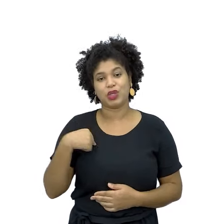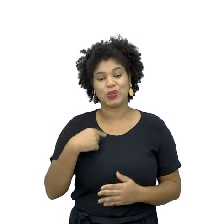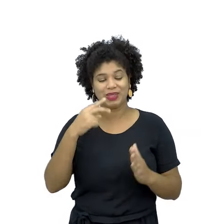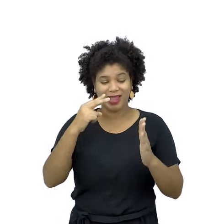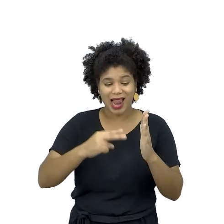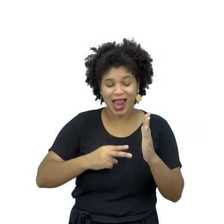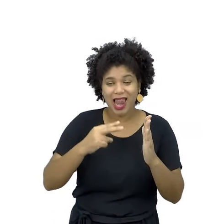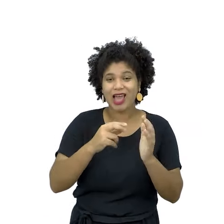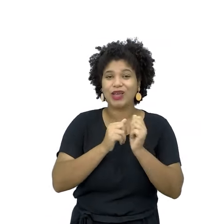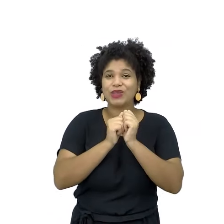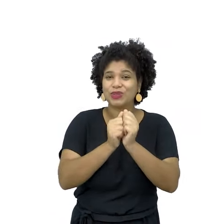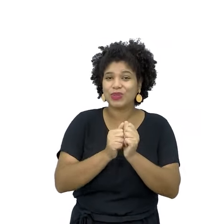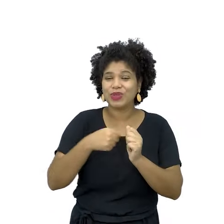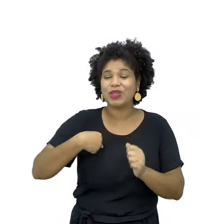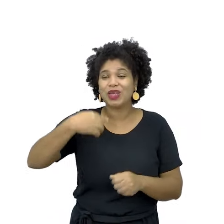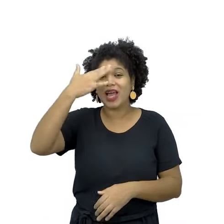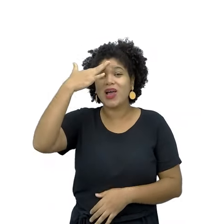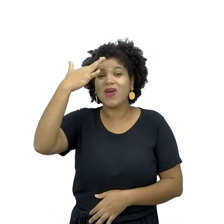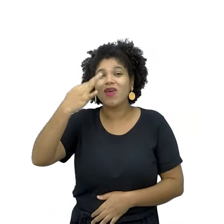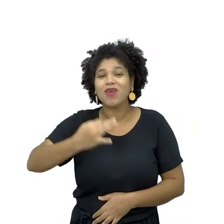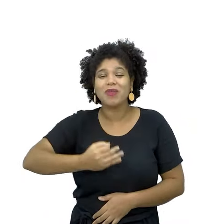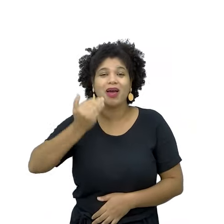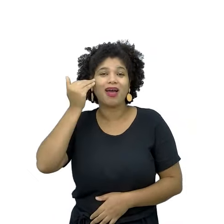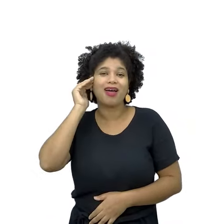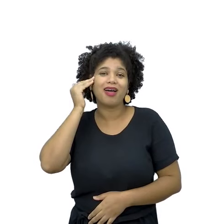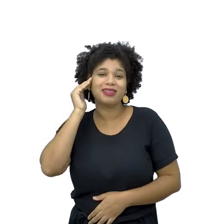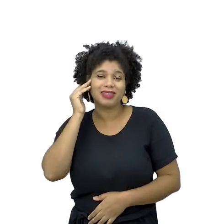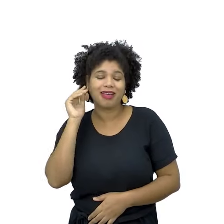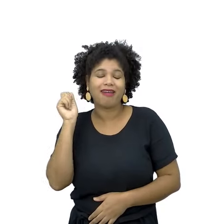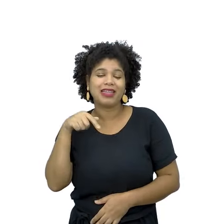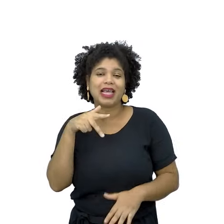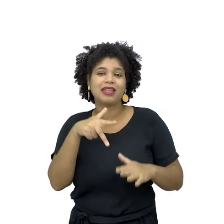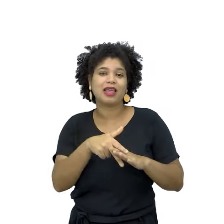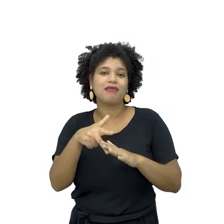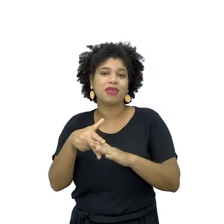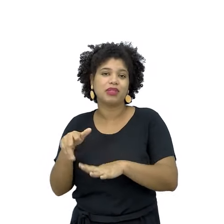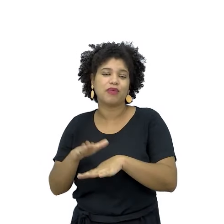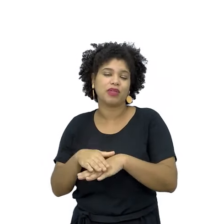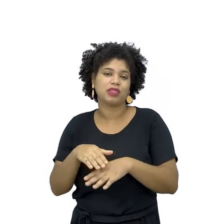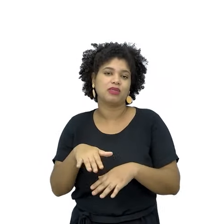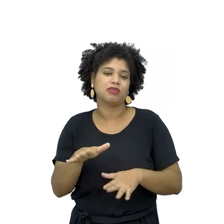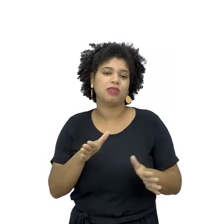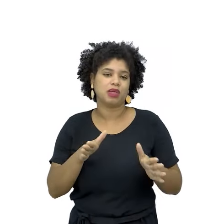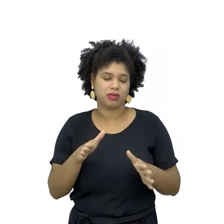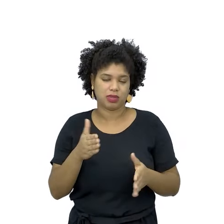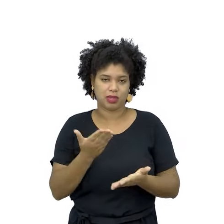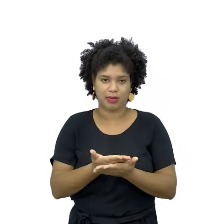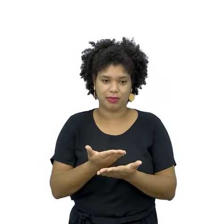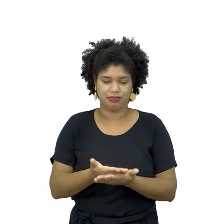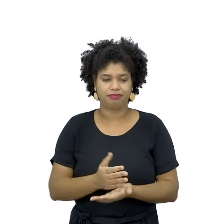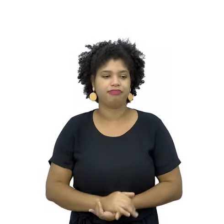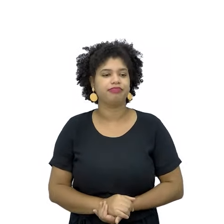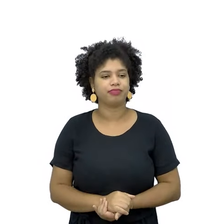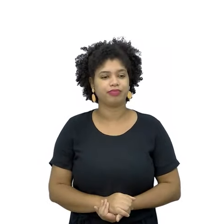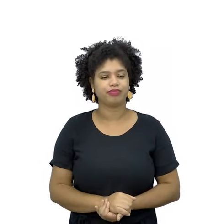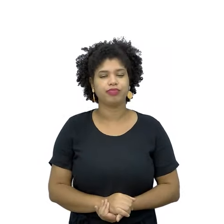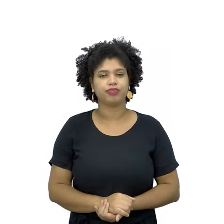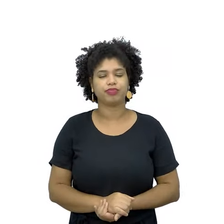para a gente entender quais as intervenções a gente vai fazer durante a aula. Outra coisa,